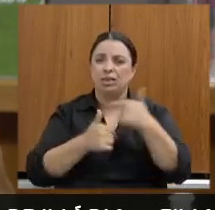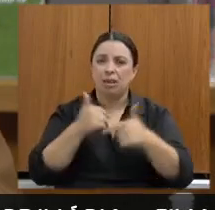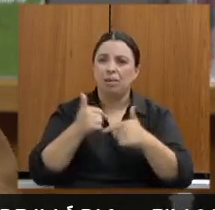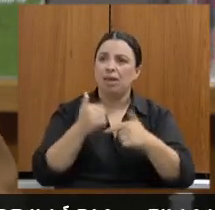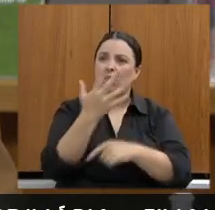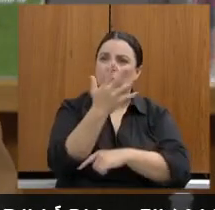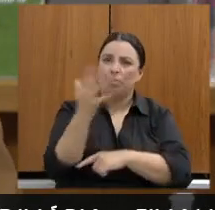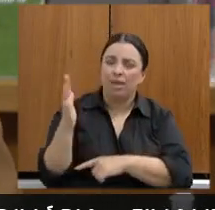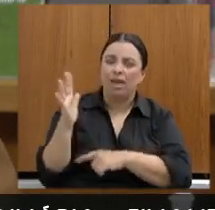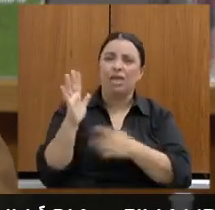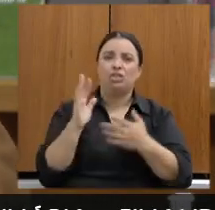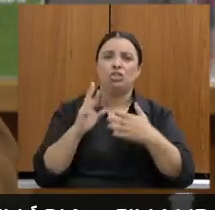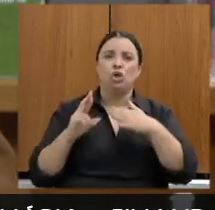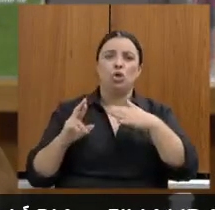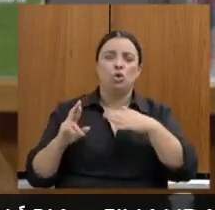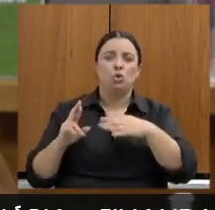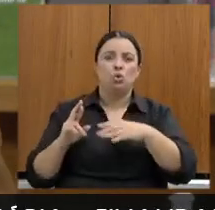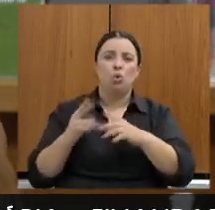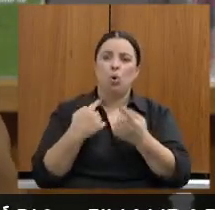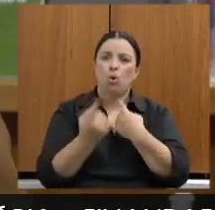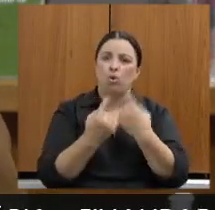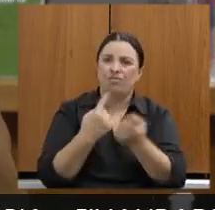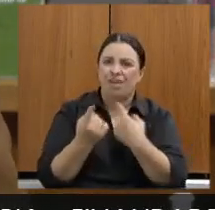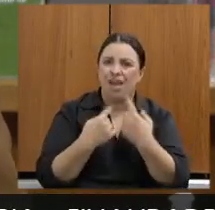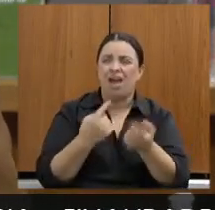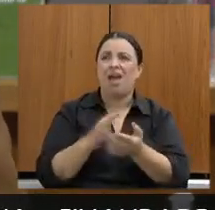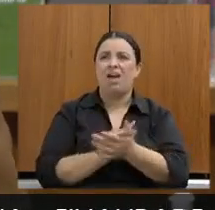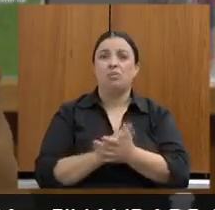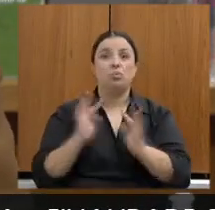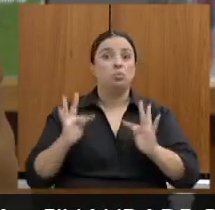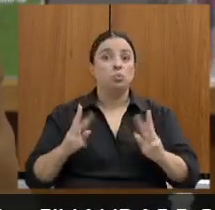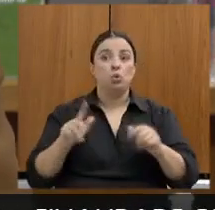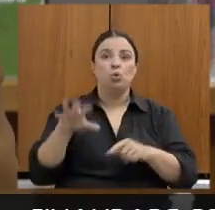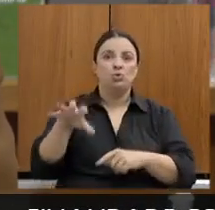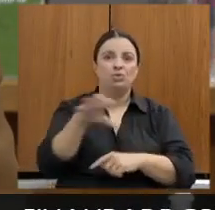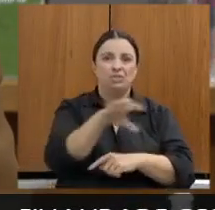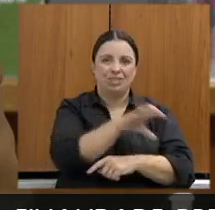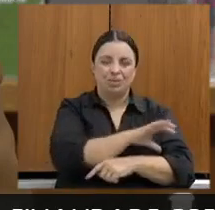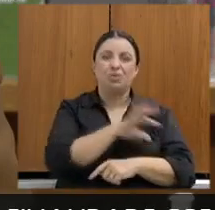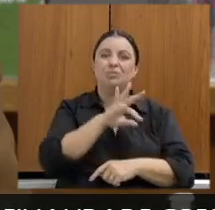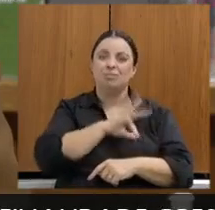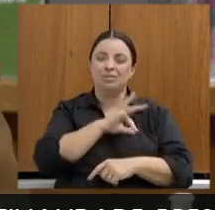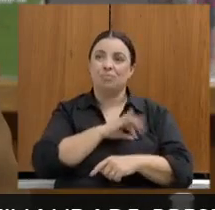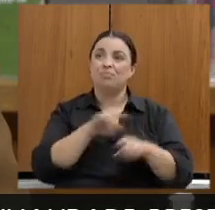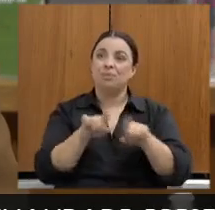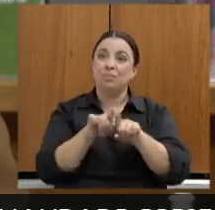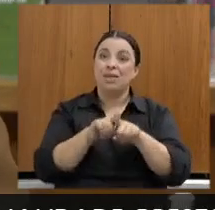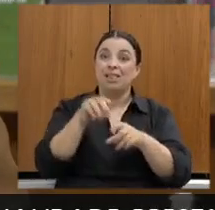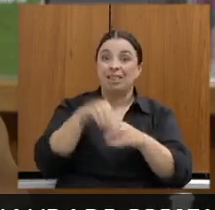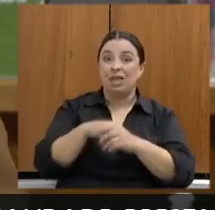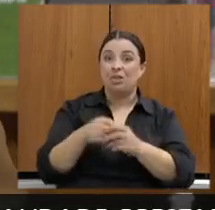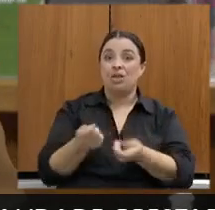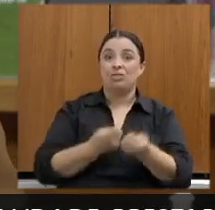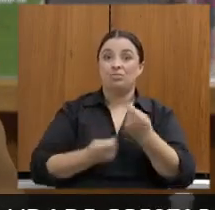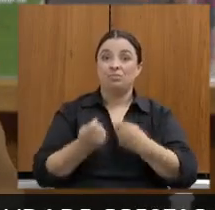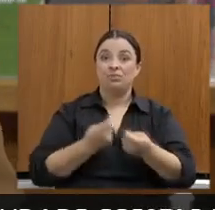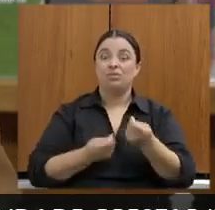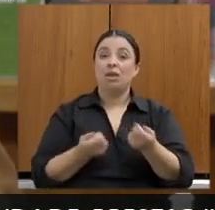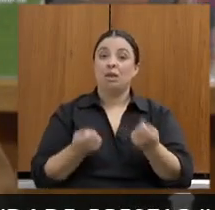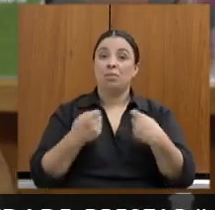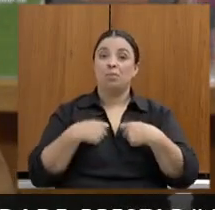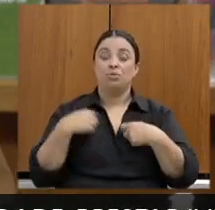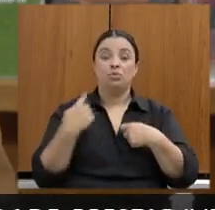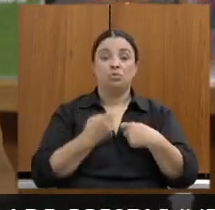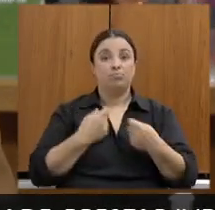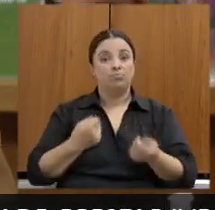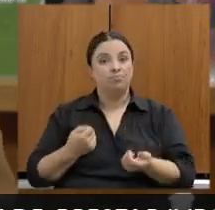ambiental no rodoviário nem todos em todos os setores aquele também que trabalha na área administrativa que permitiram a gente fazer